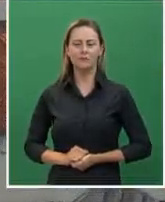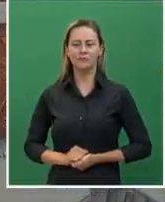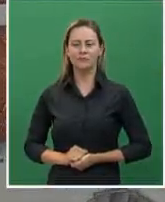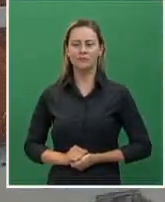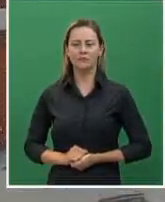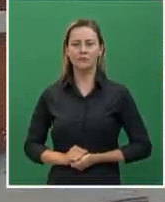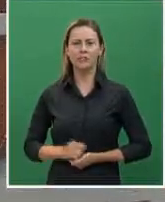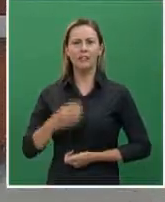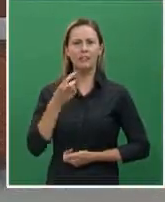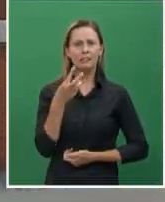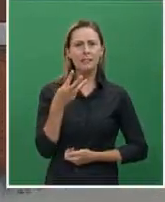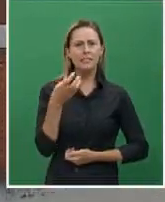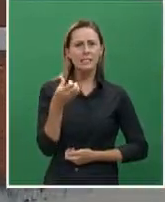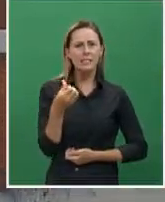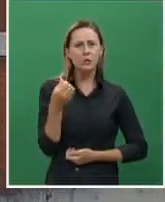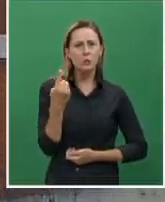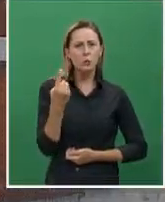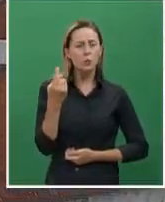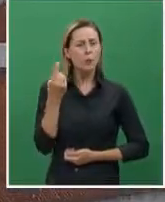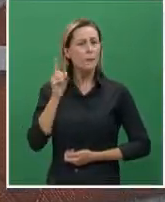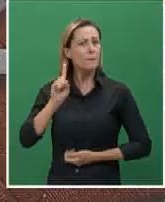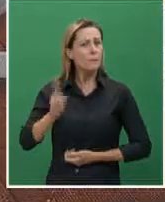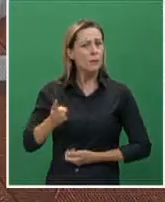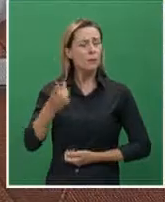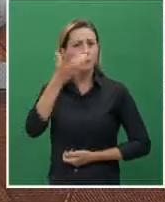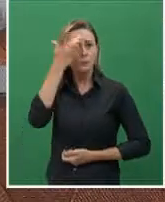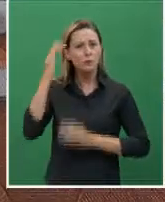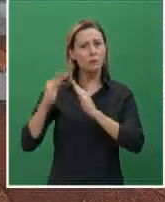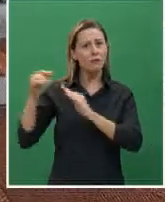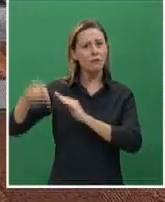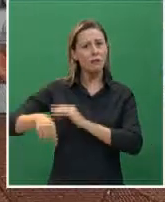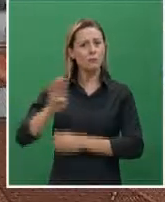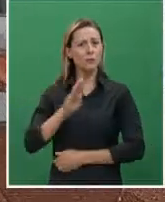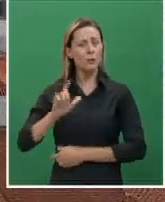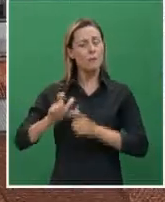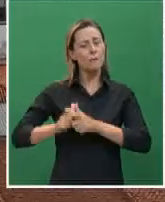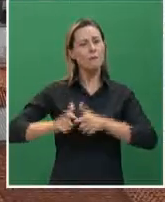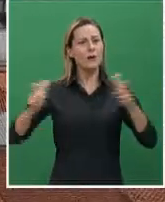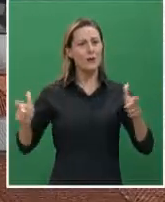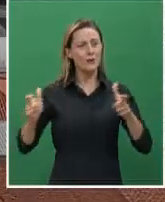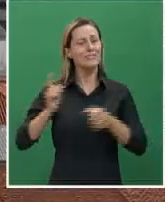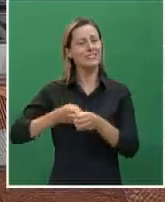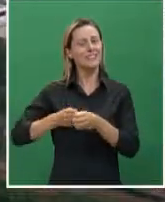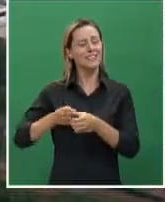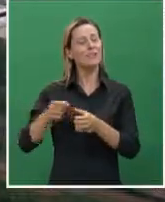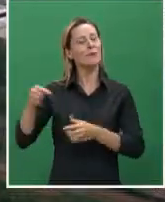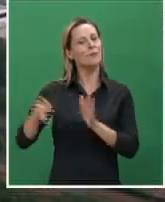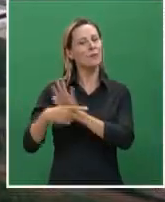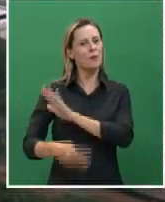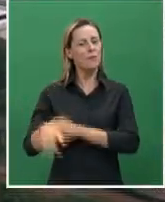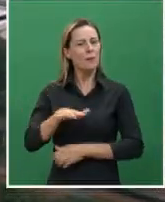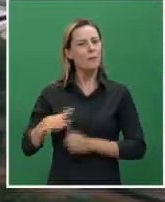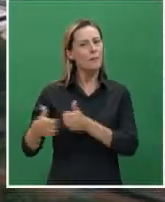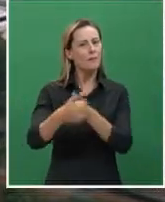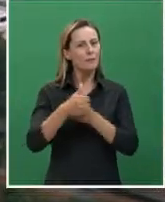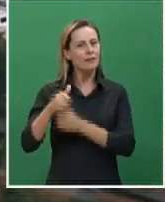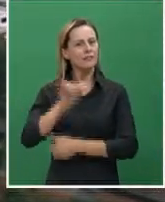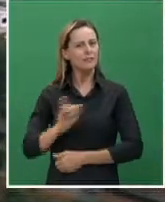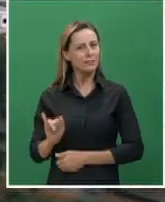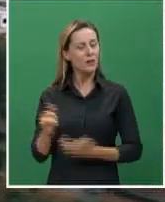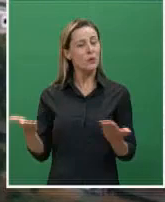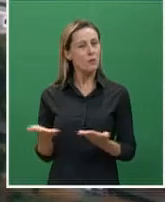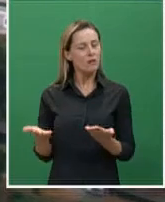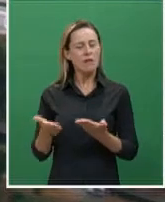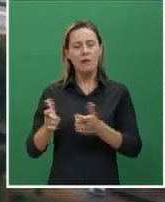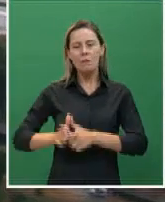e com 361 mil habitantes Blumenau é a maior cidade do Vale do Itajaí EA terceira mais populosa